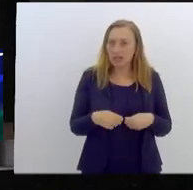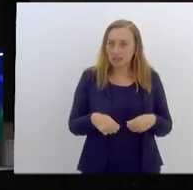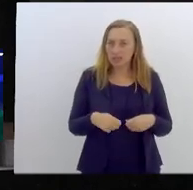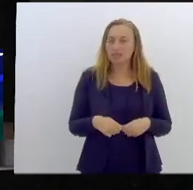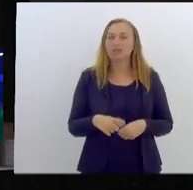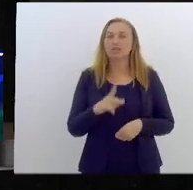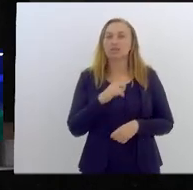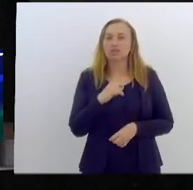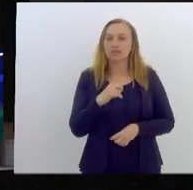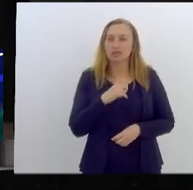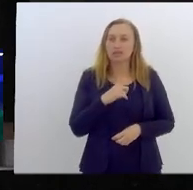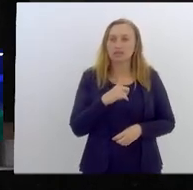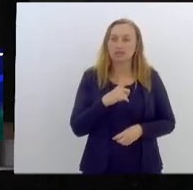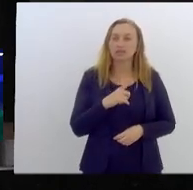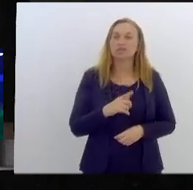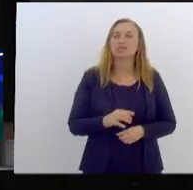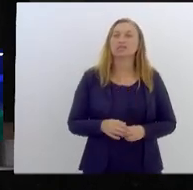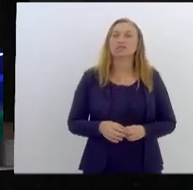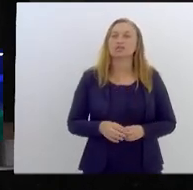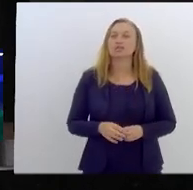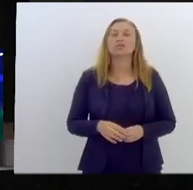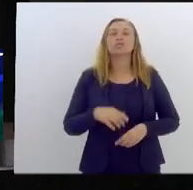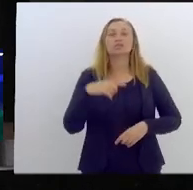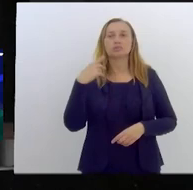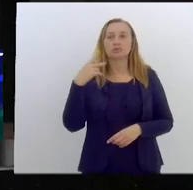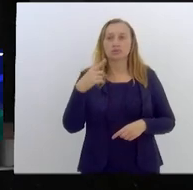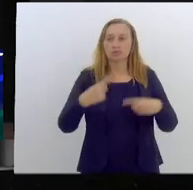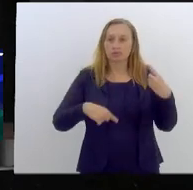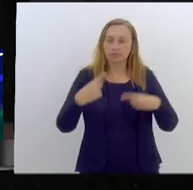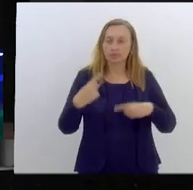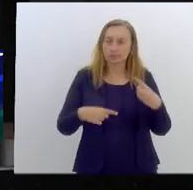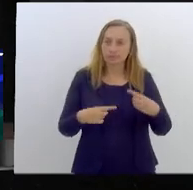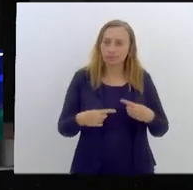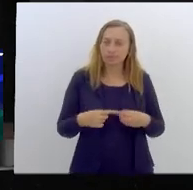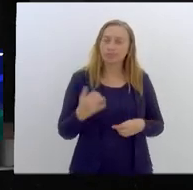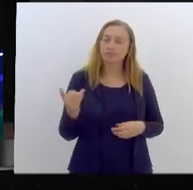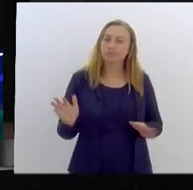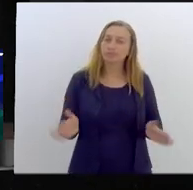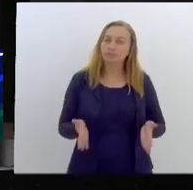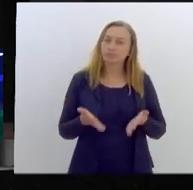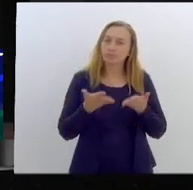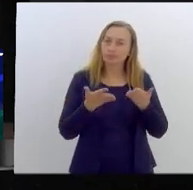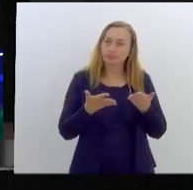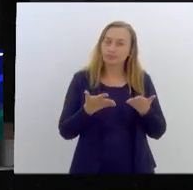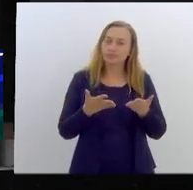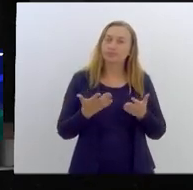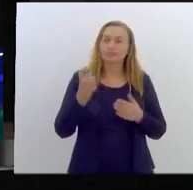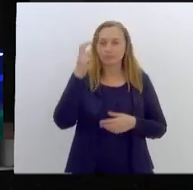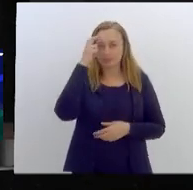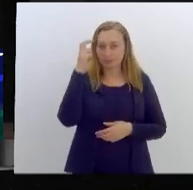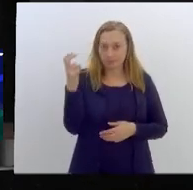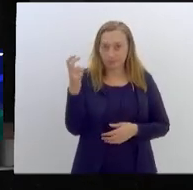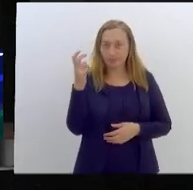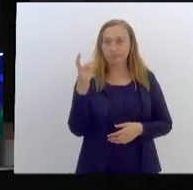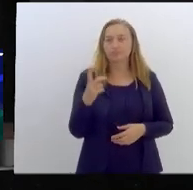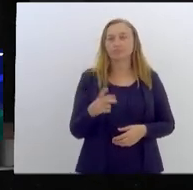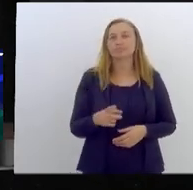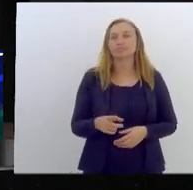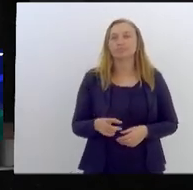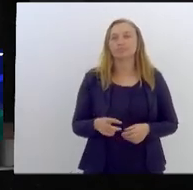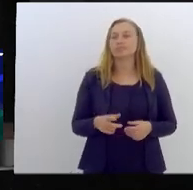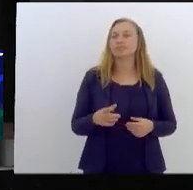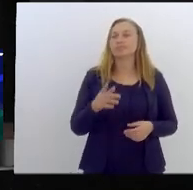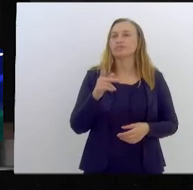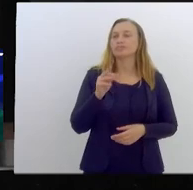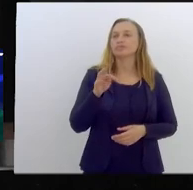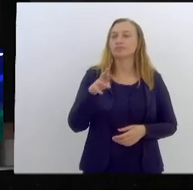que há de se estabelecer uma política perene de incentivo à cultura. E